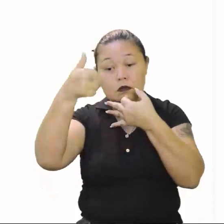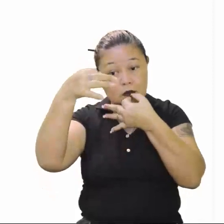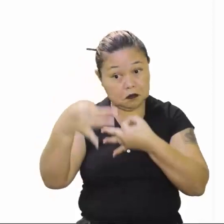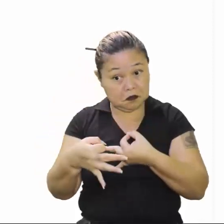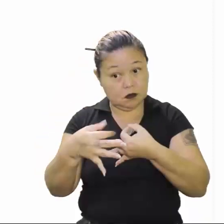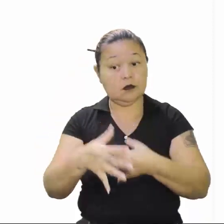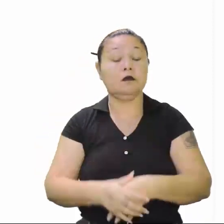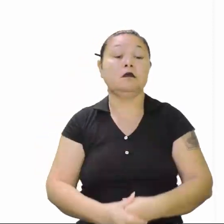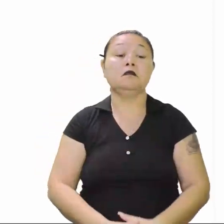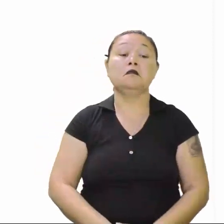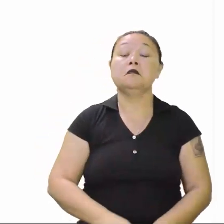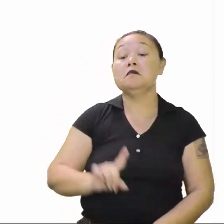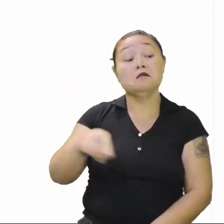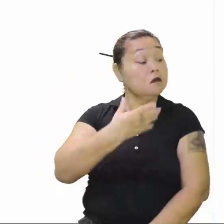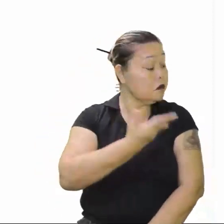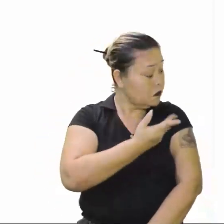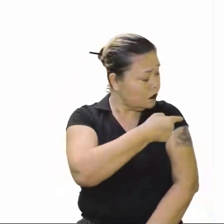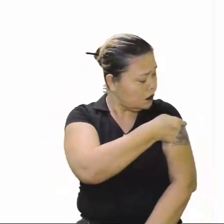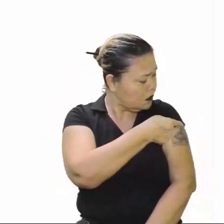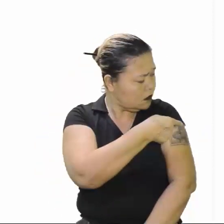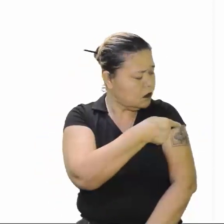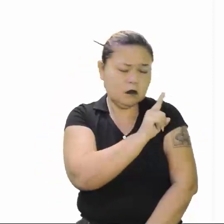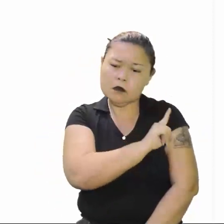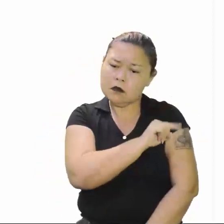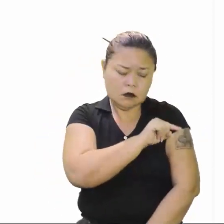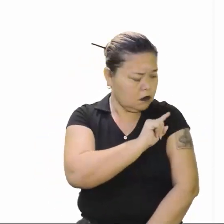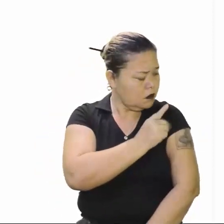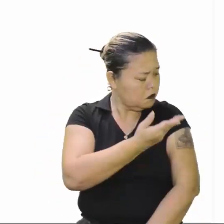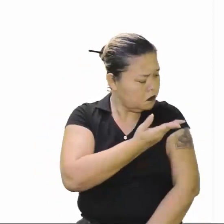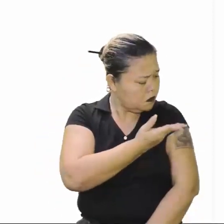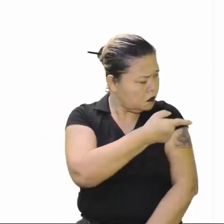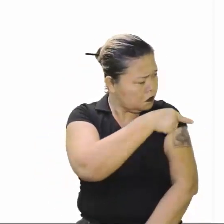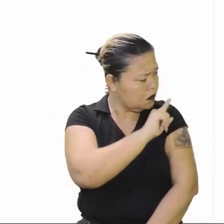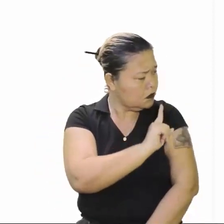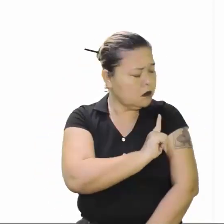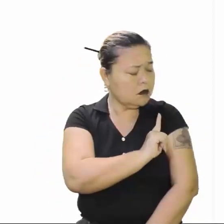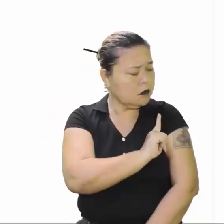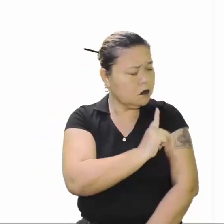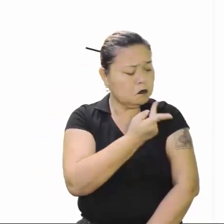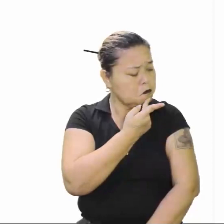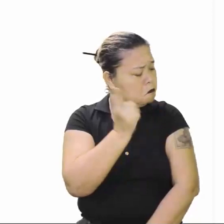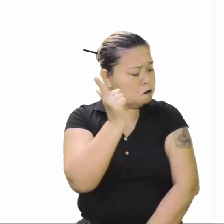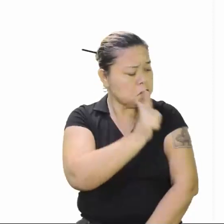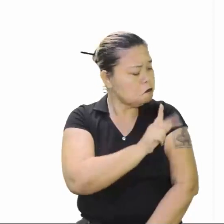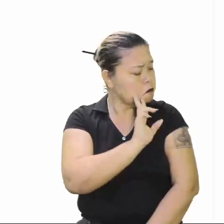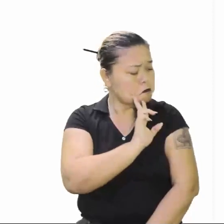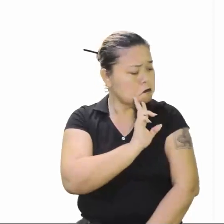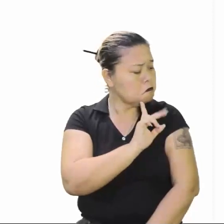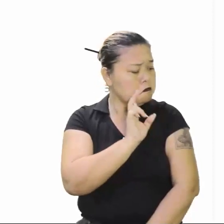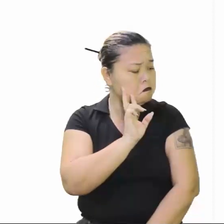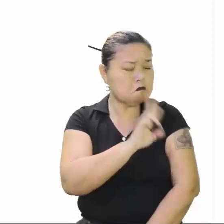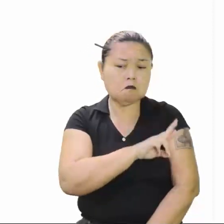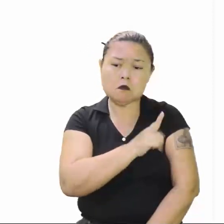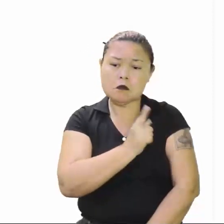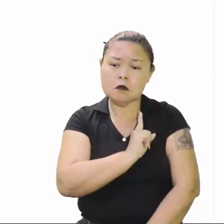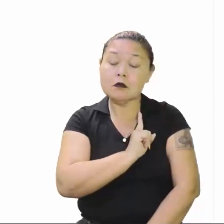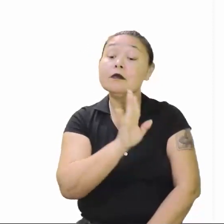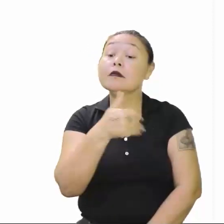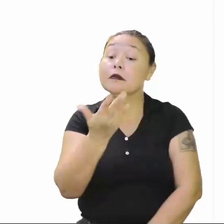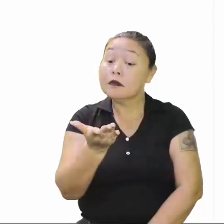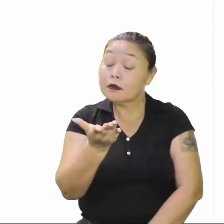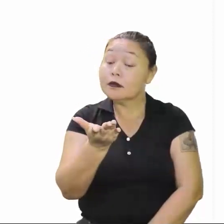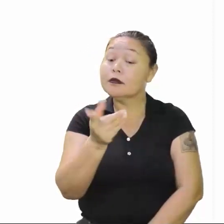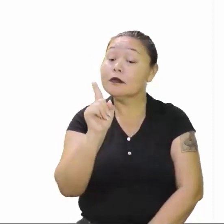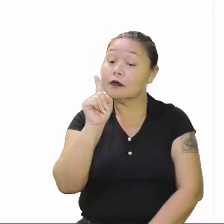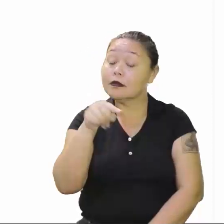Ah, mas o coleguinha que está do lado aí e tal, aquele coleguinha lá, não conseguiu acertar. E aí? Seria